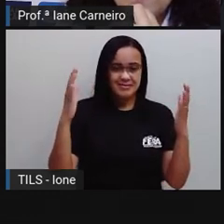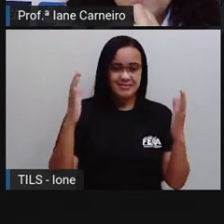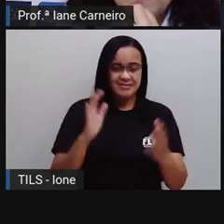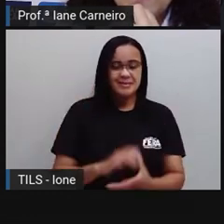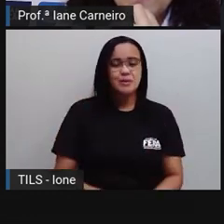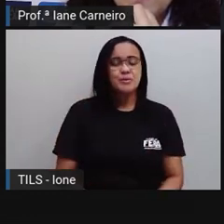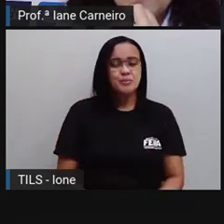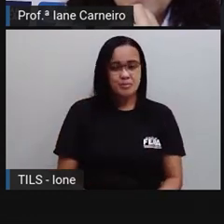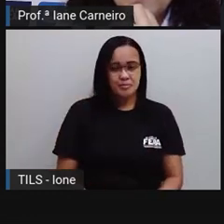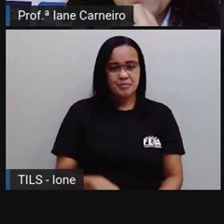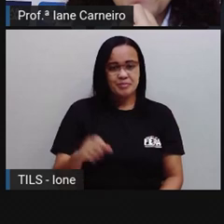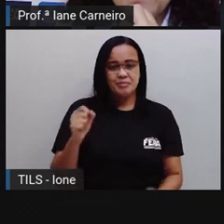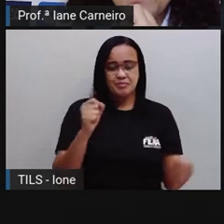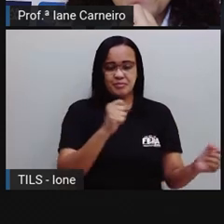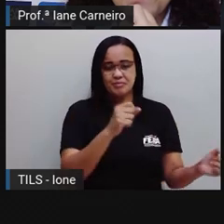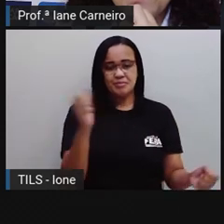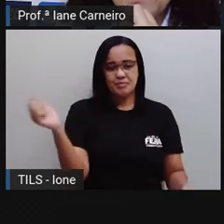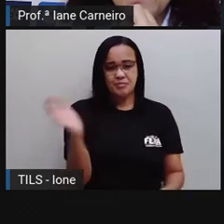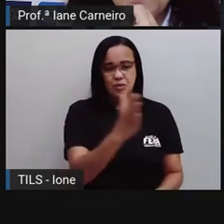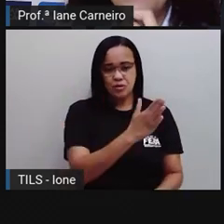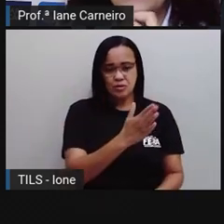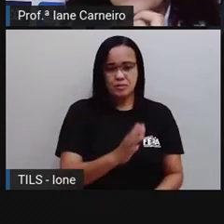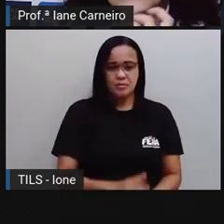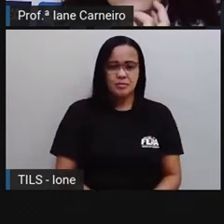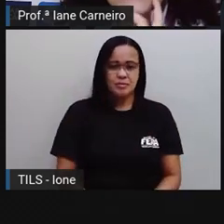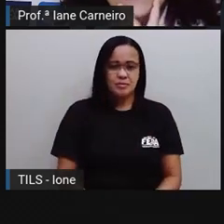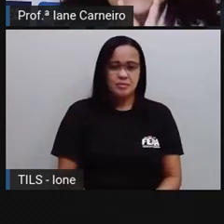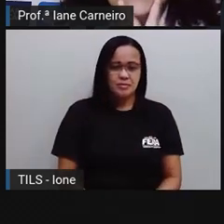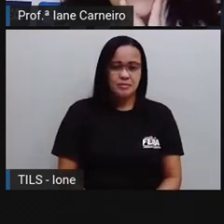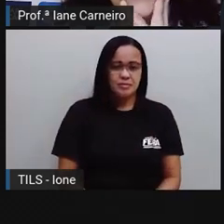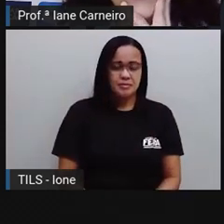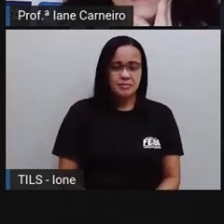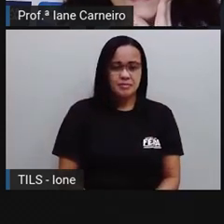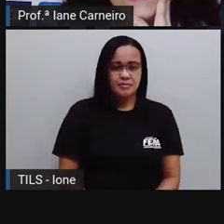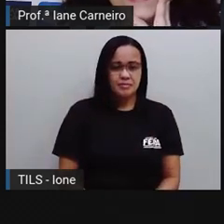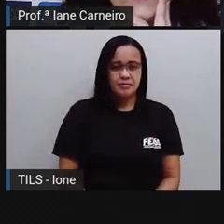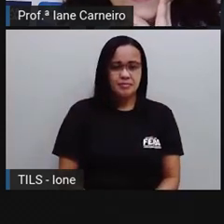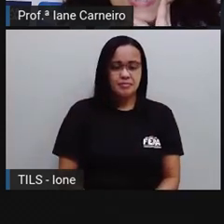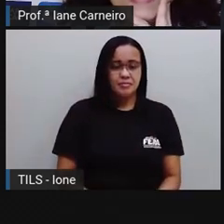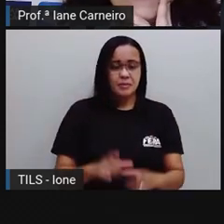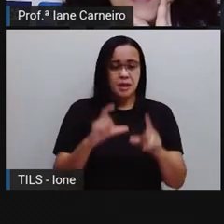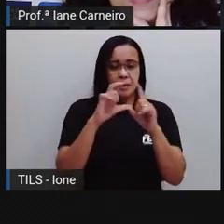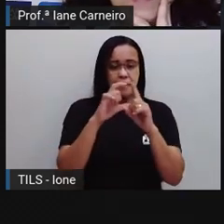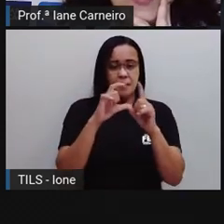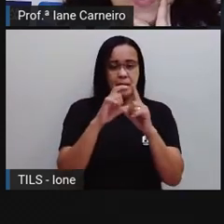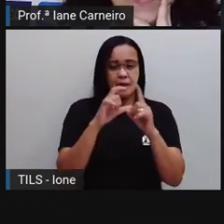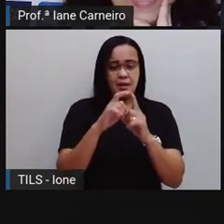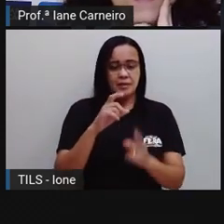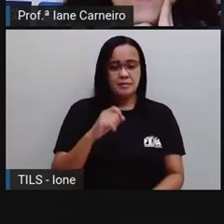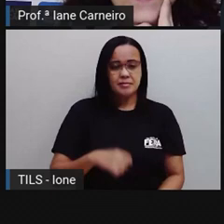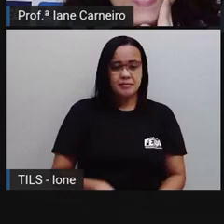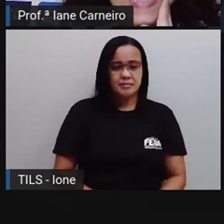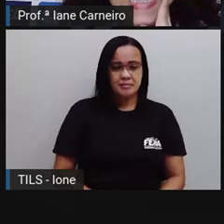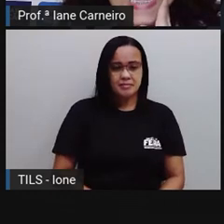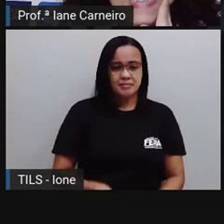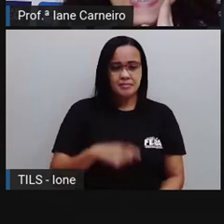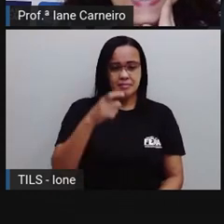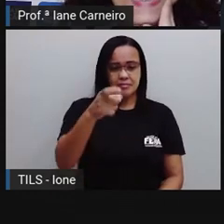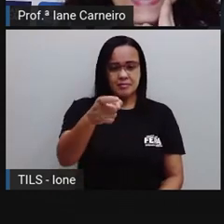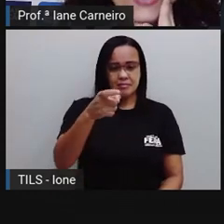Vamos para o próximo e aqui agora o que tá escrito essa letra vocês vão ir no qual é